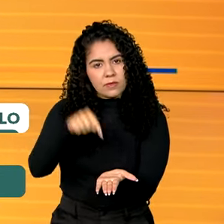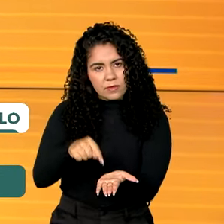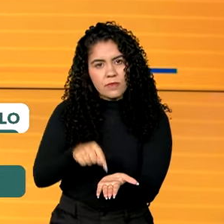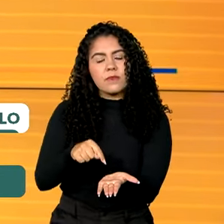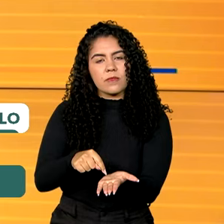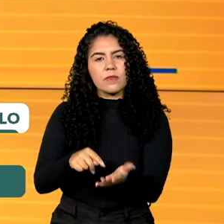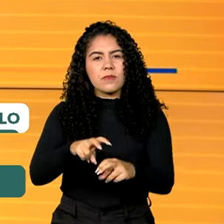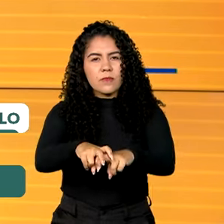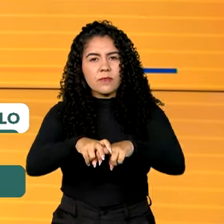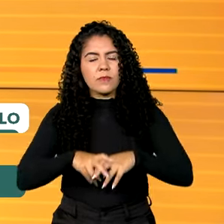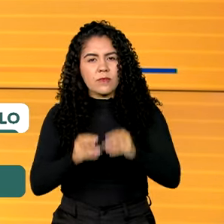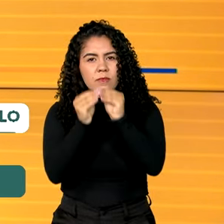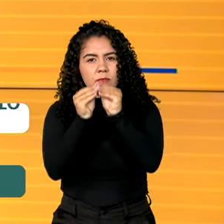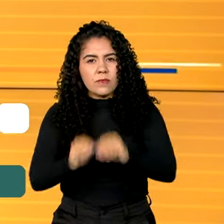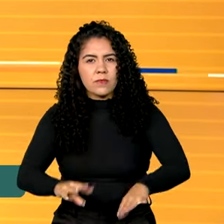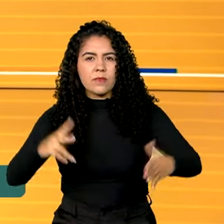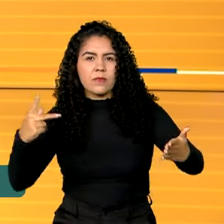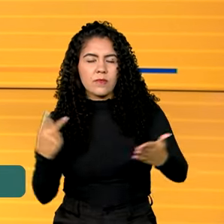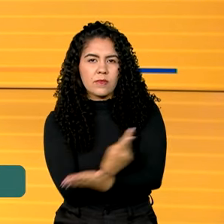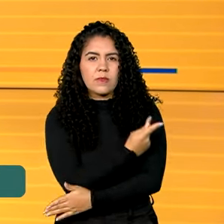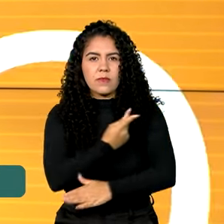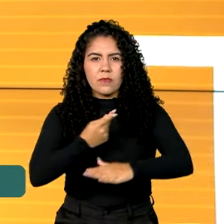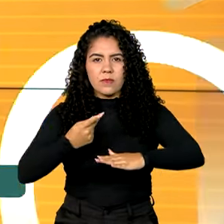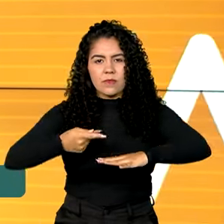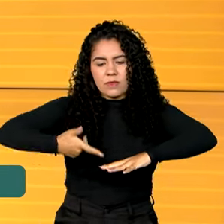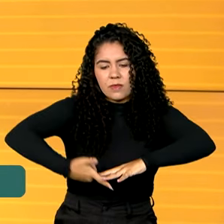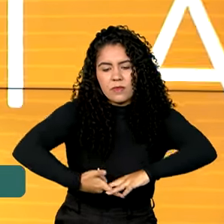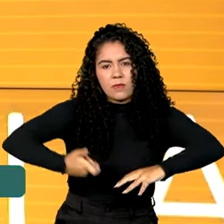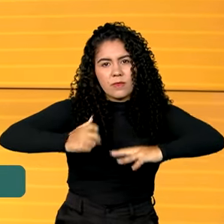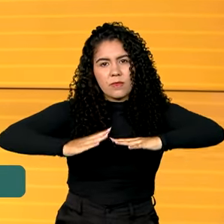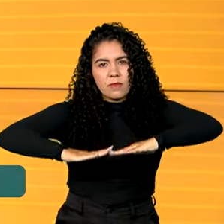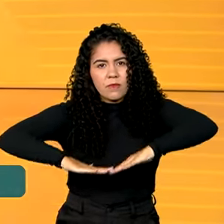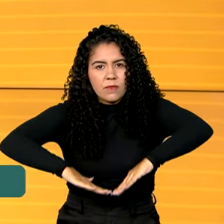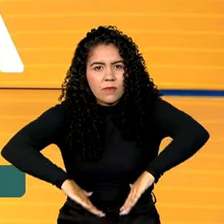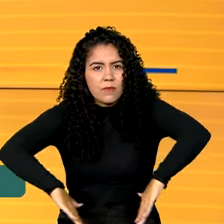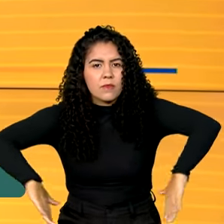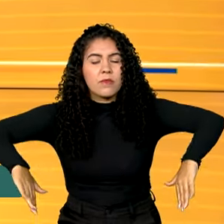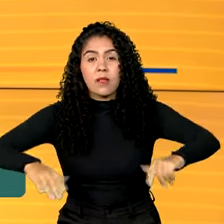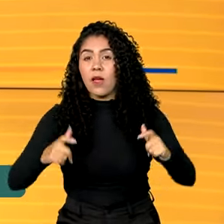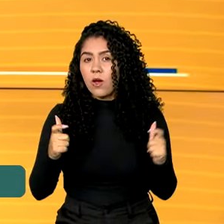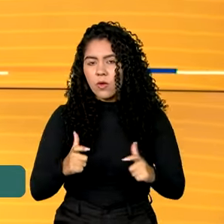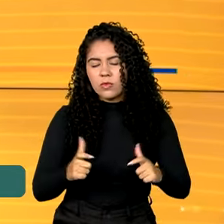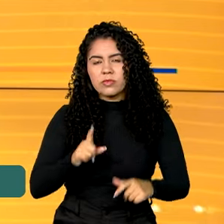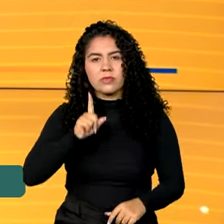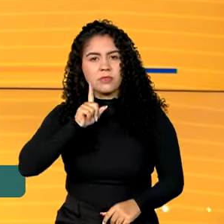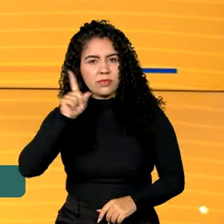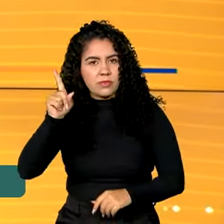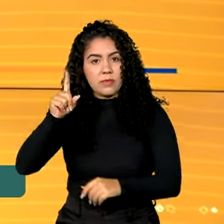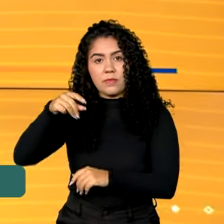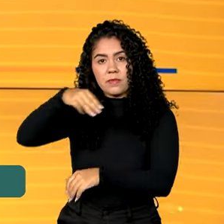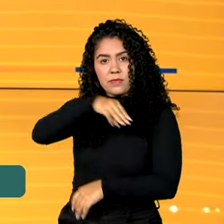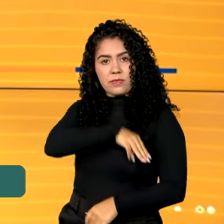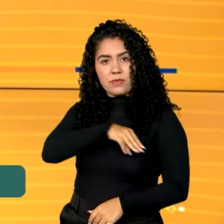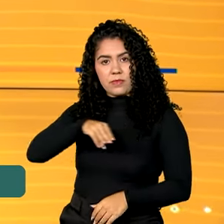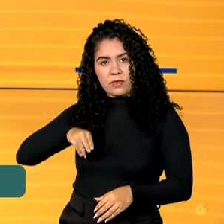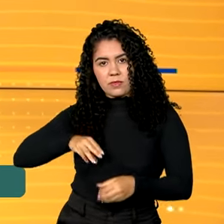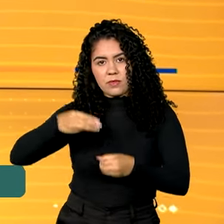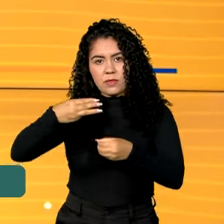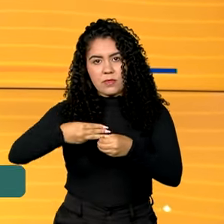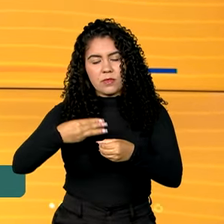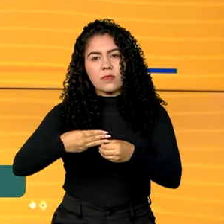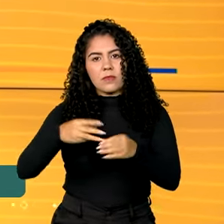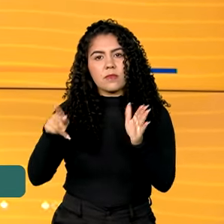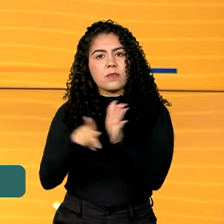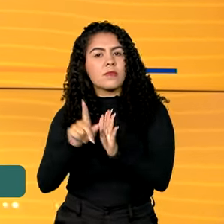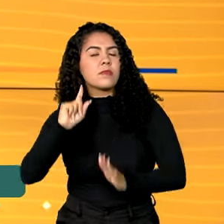causados no rompimento da barragem da mineradora Samarco, em Mariana, Minas Gerais. A tragédia ocorrida em 5 de